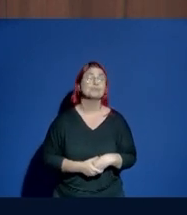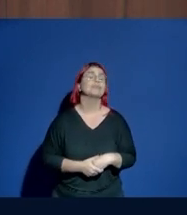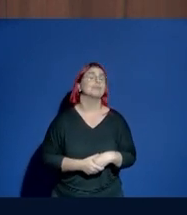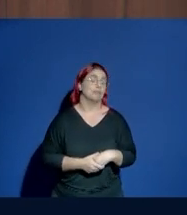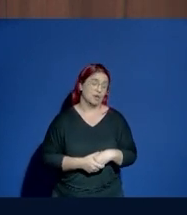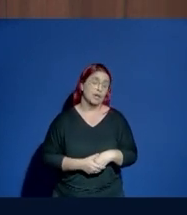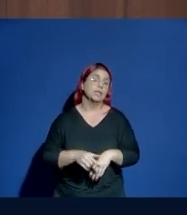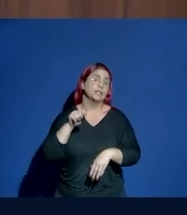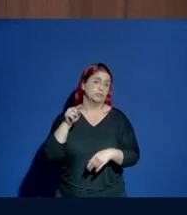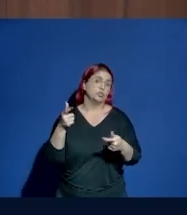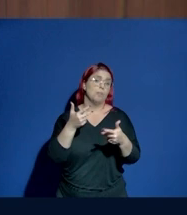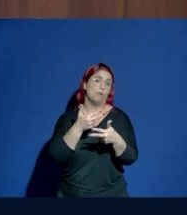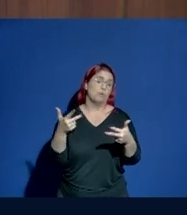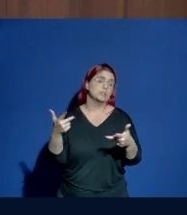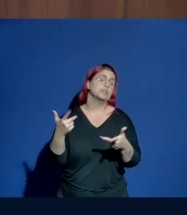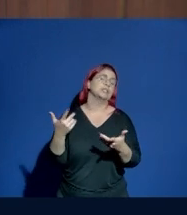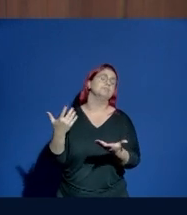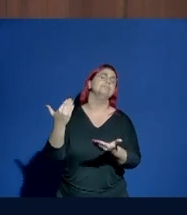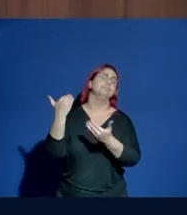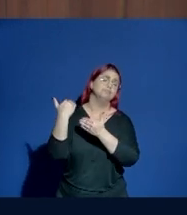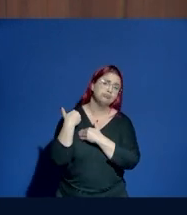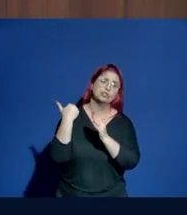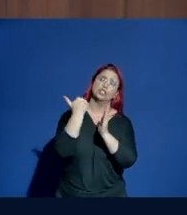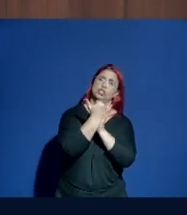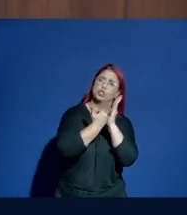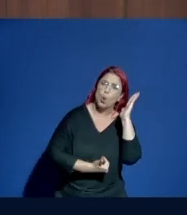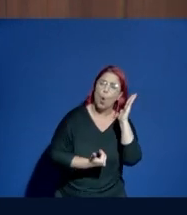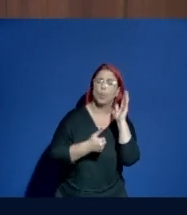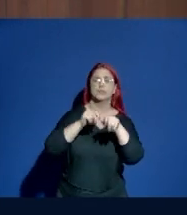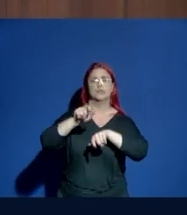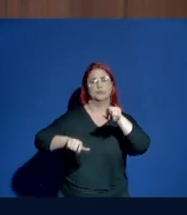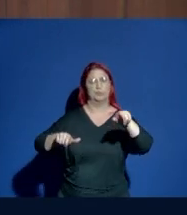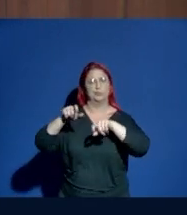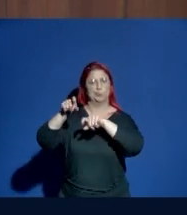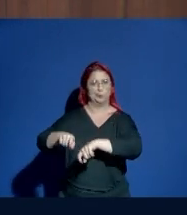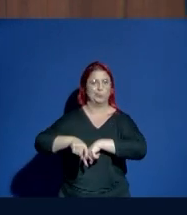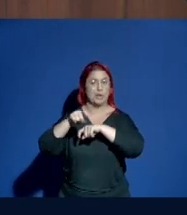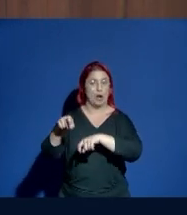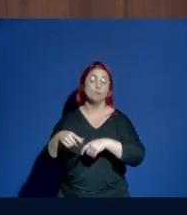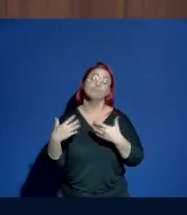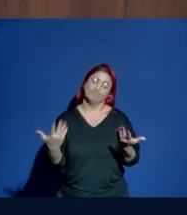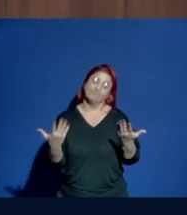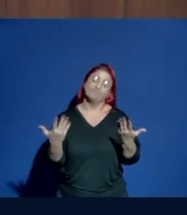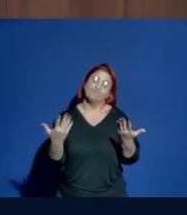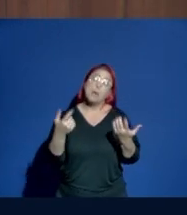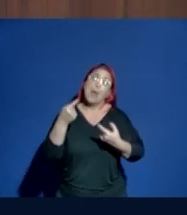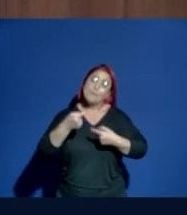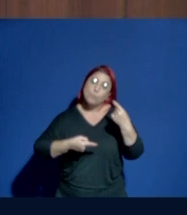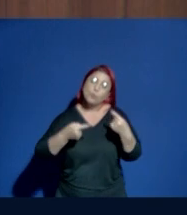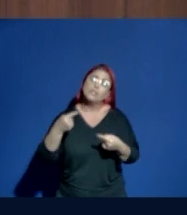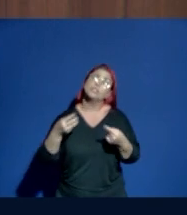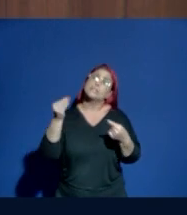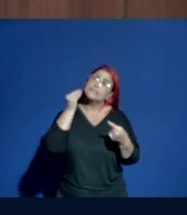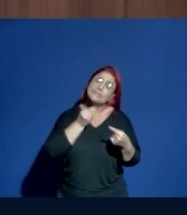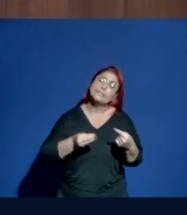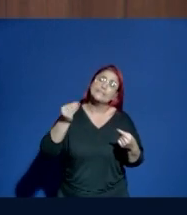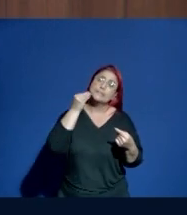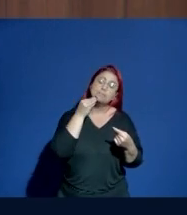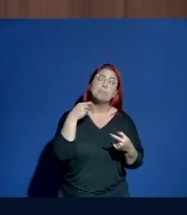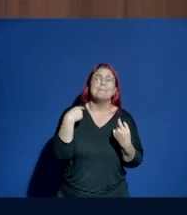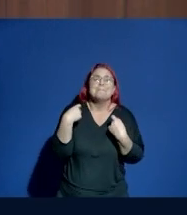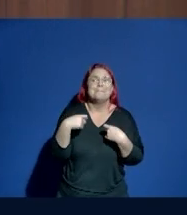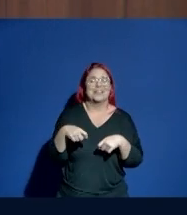mais uma conta que cai e quer descontado no produtor rural Então tudo isso é uma política que vem sendo feita e que nós